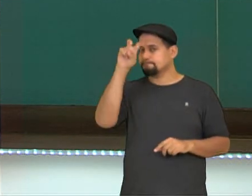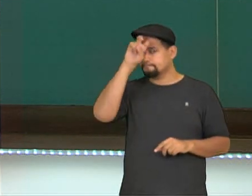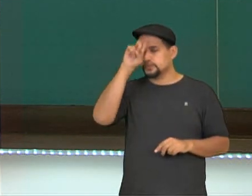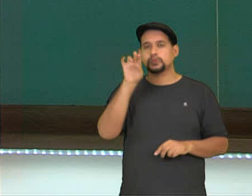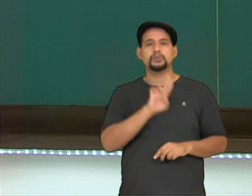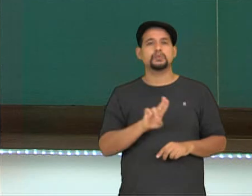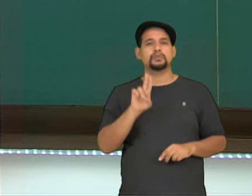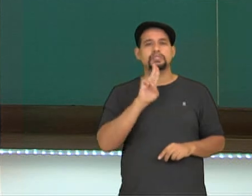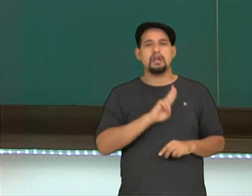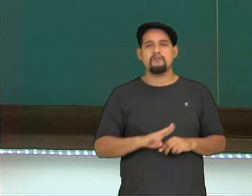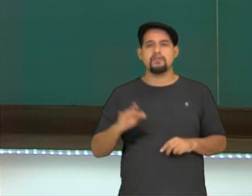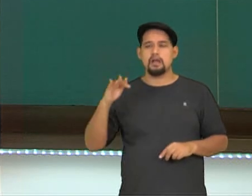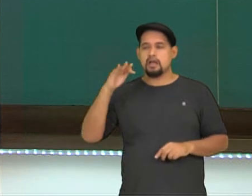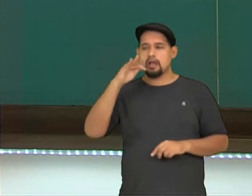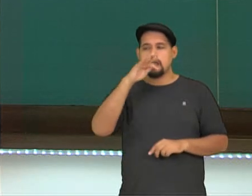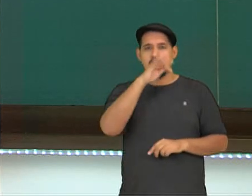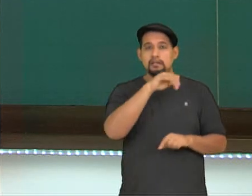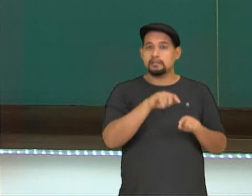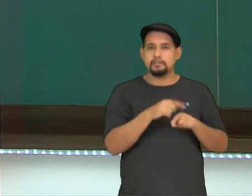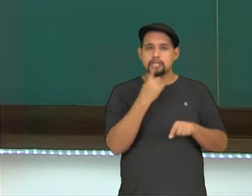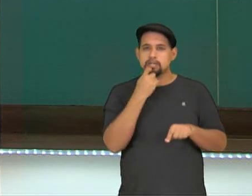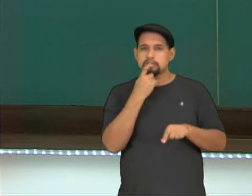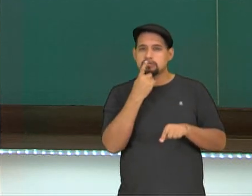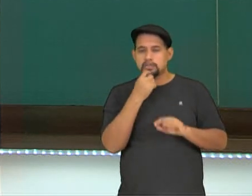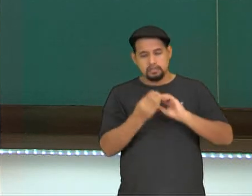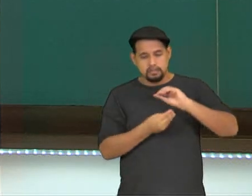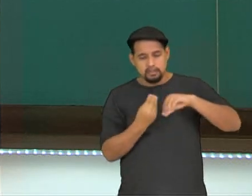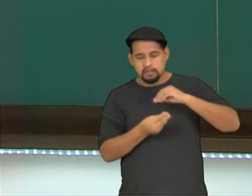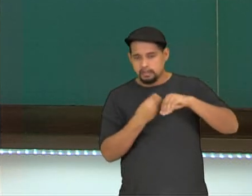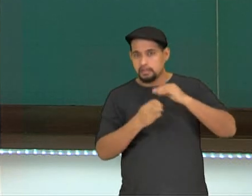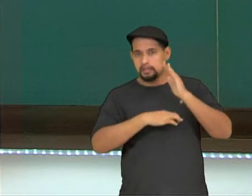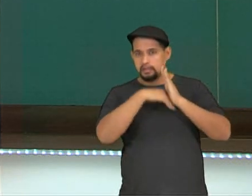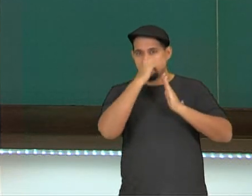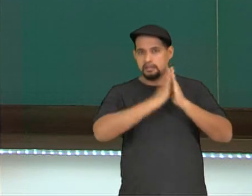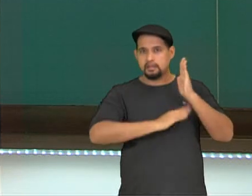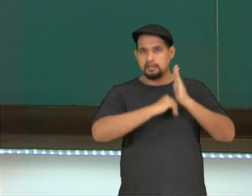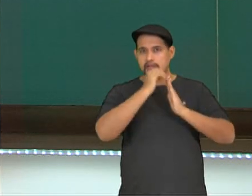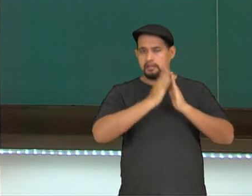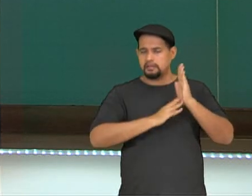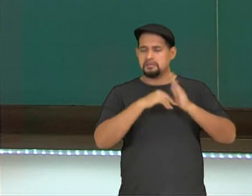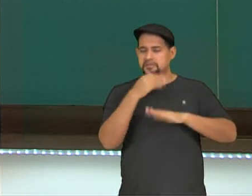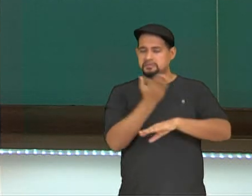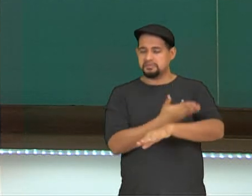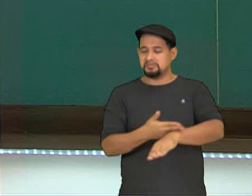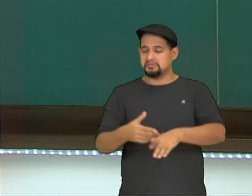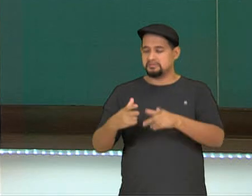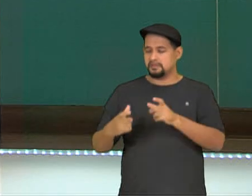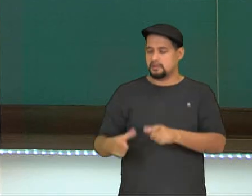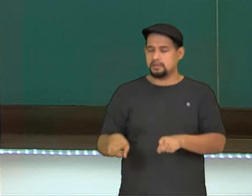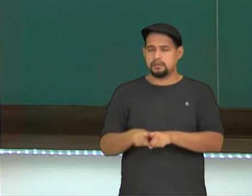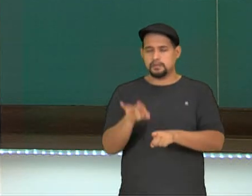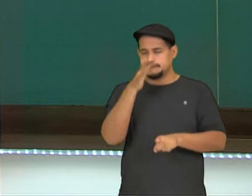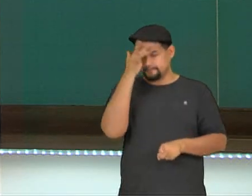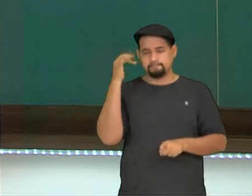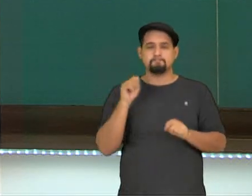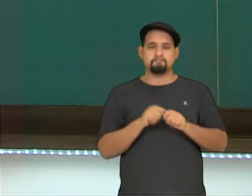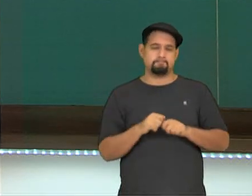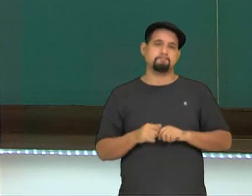também insetos e usavam o próprio sangue para fazer a mistura para produzir tinta. Então isso era um costume local, um costume que as pessoas faziam